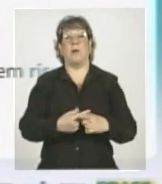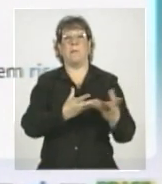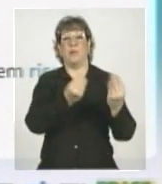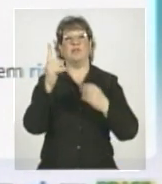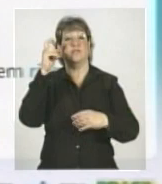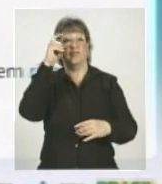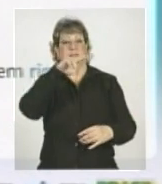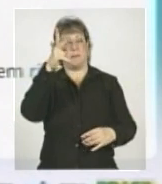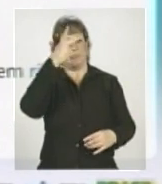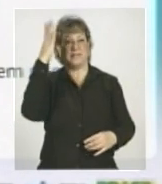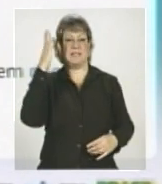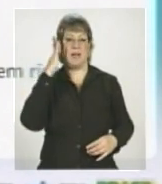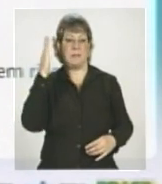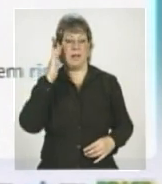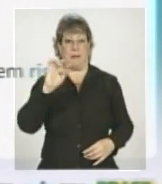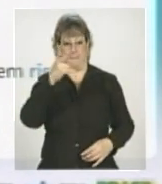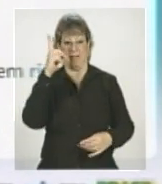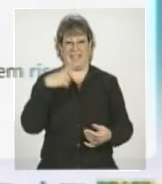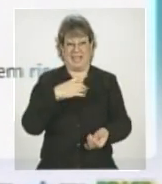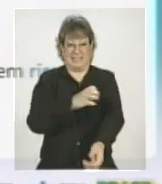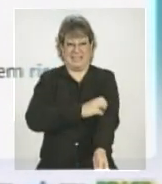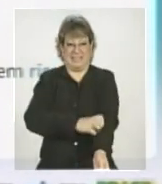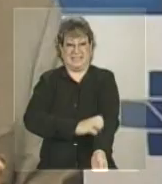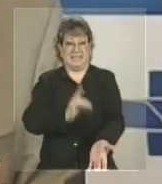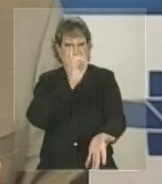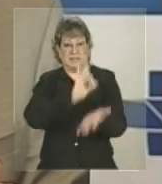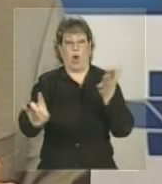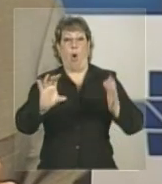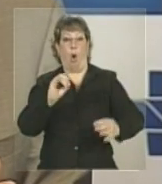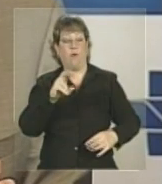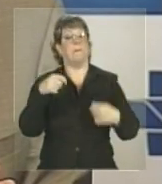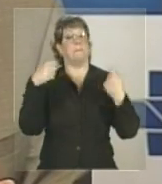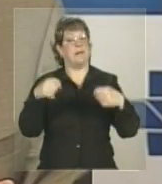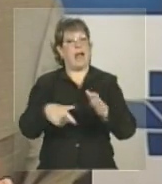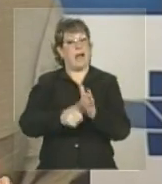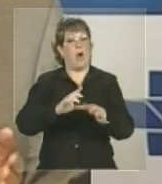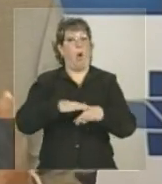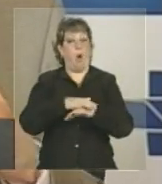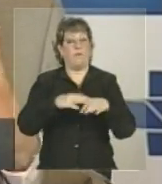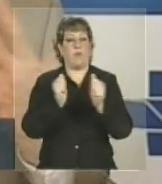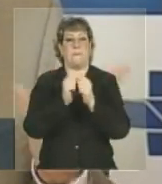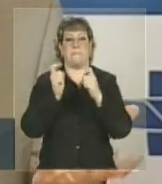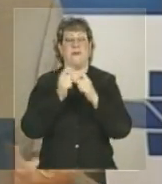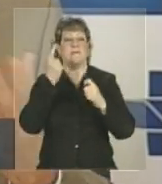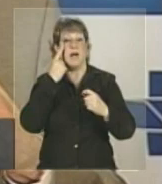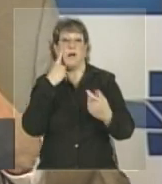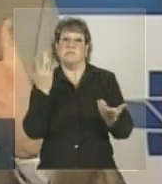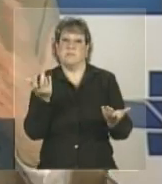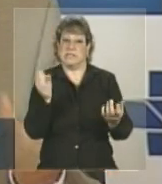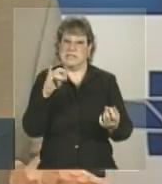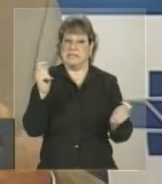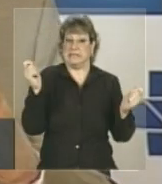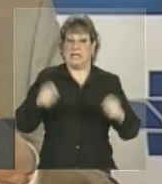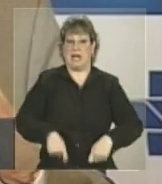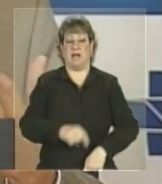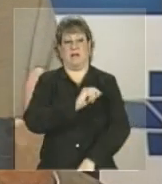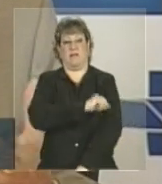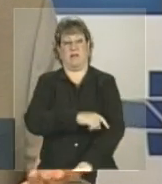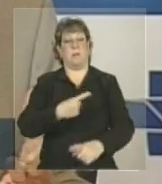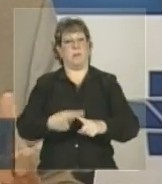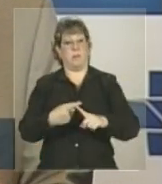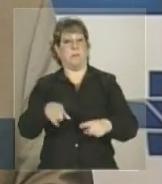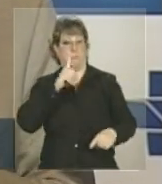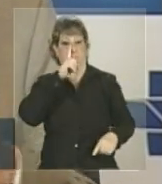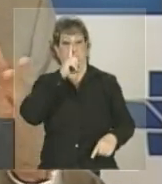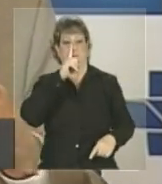muito disseminado. Pessoas que têm alergia a ovo devem conversar com o médico para ver se compensa, vamos dizer assim, usar a vacina